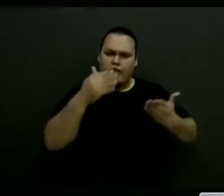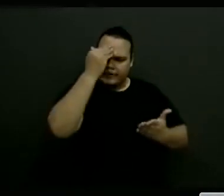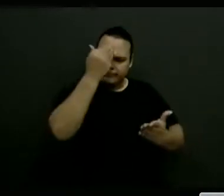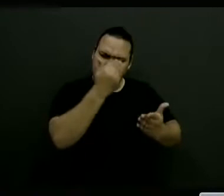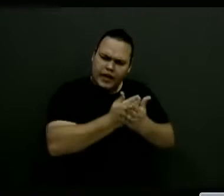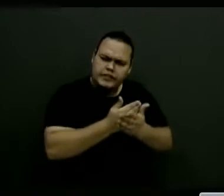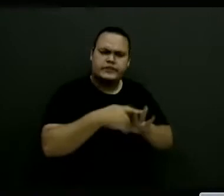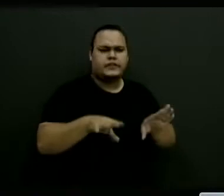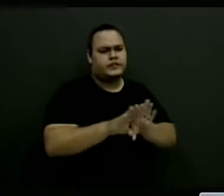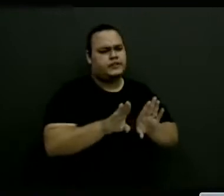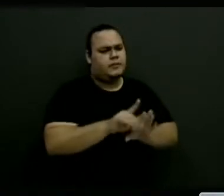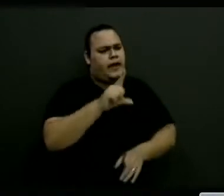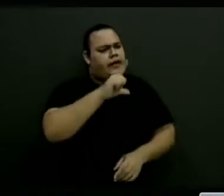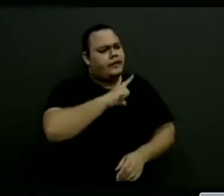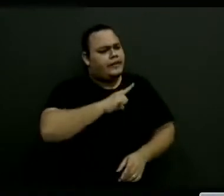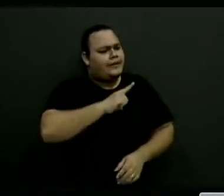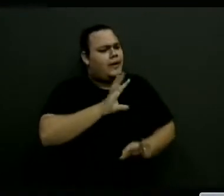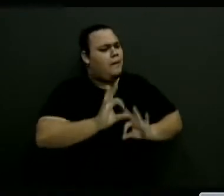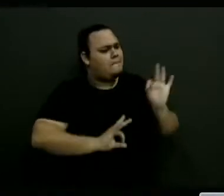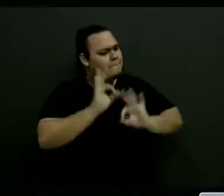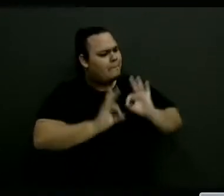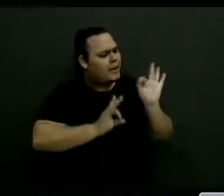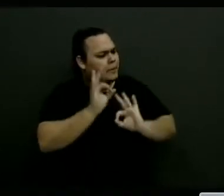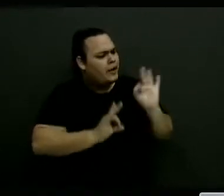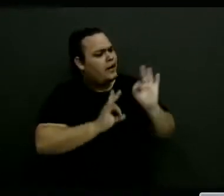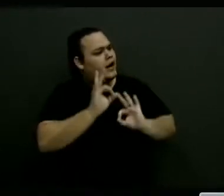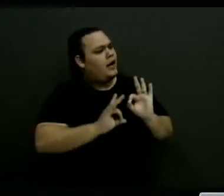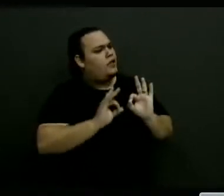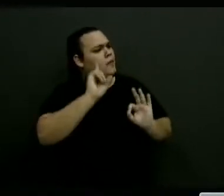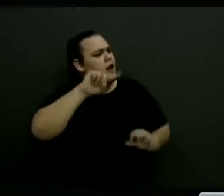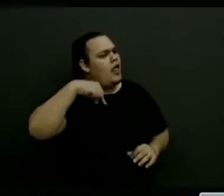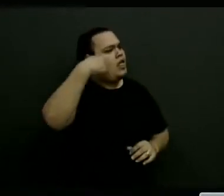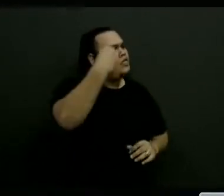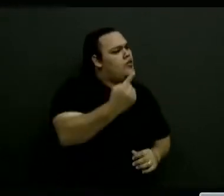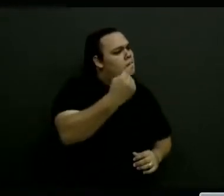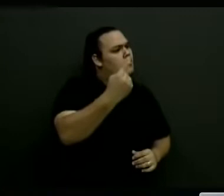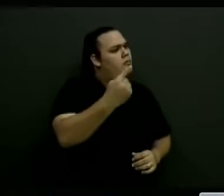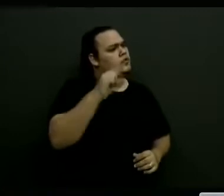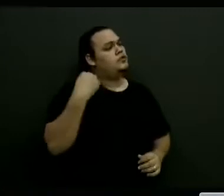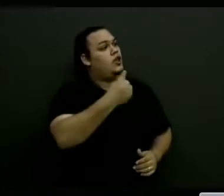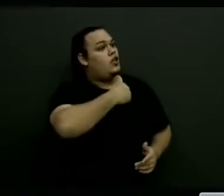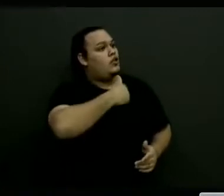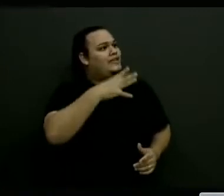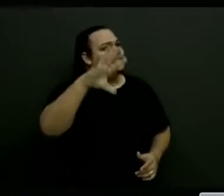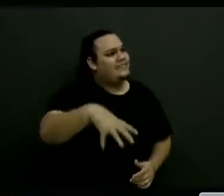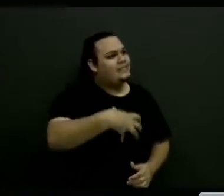há uma preparação para um grande colcheta e multiplicação da igreja?